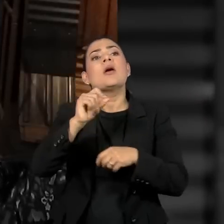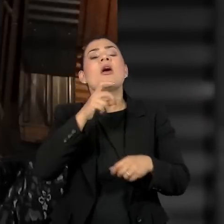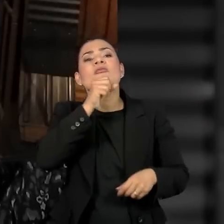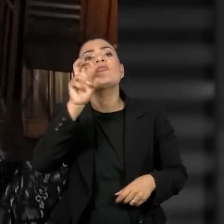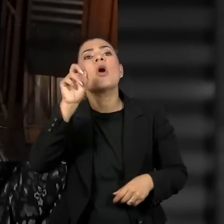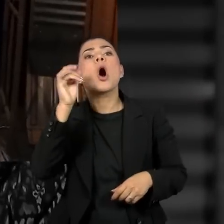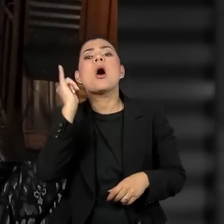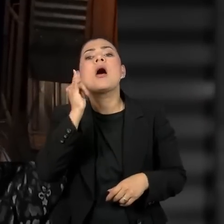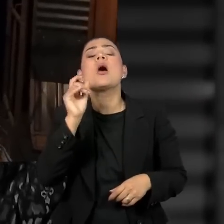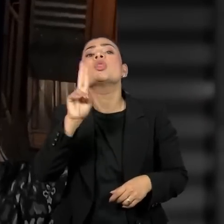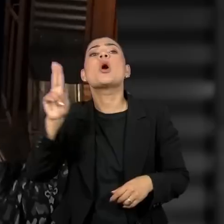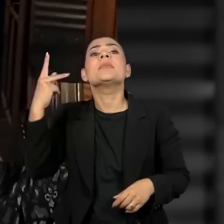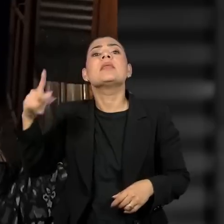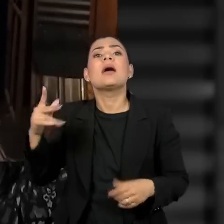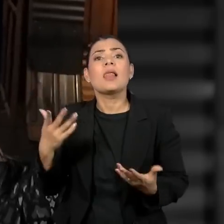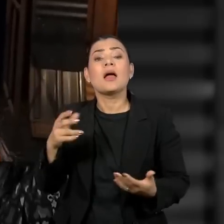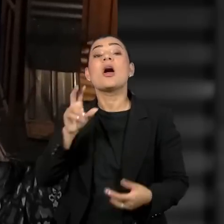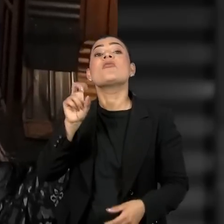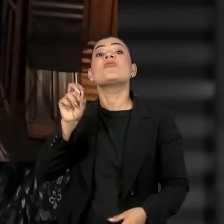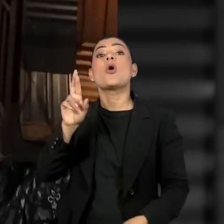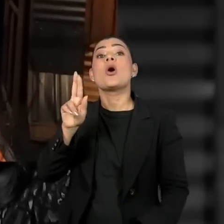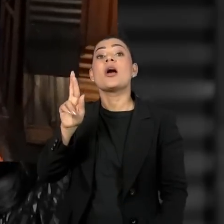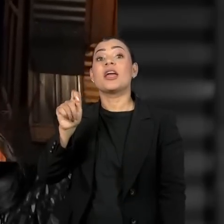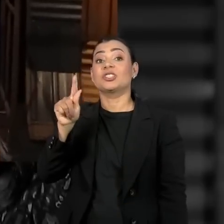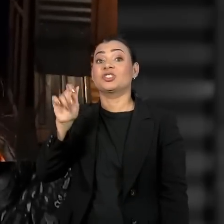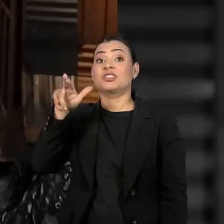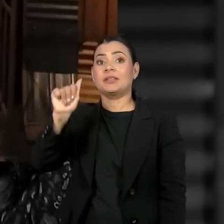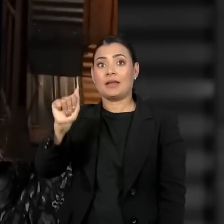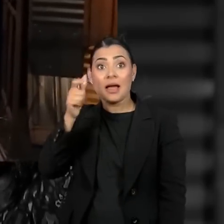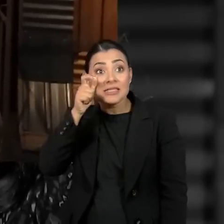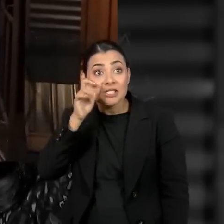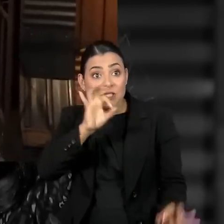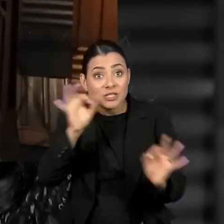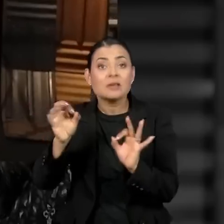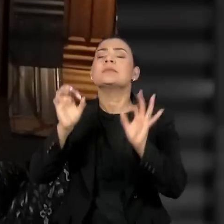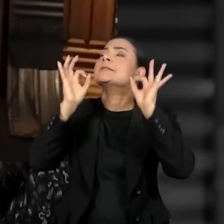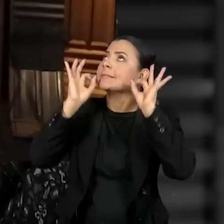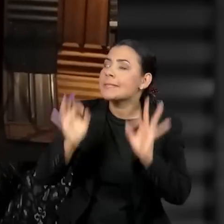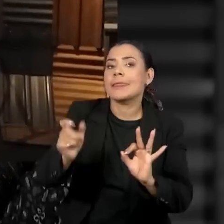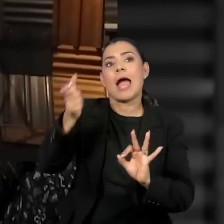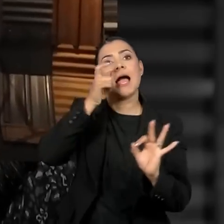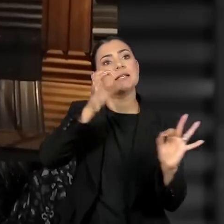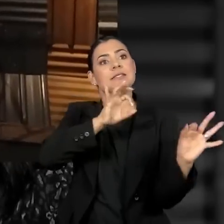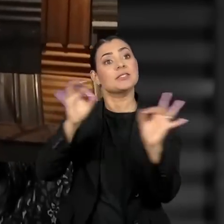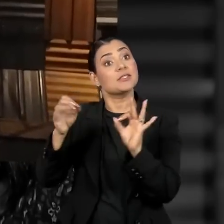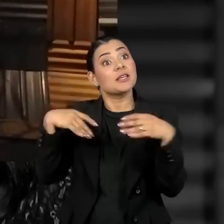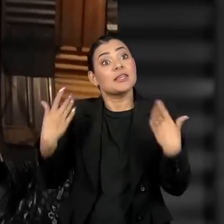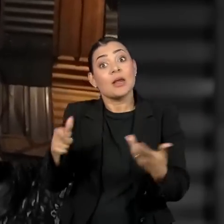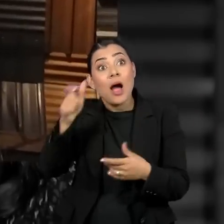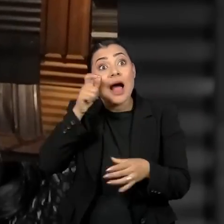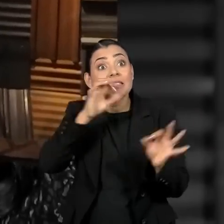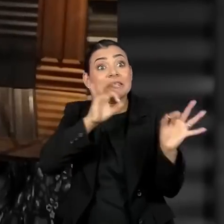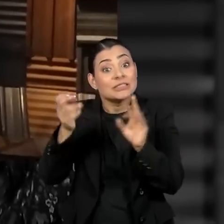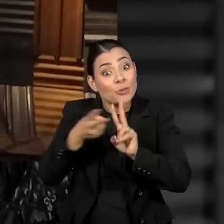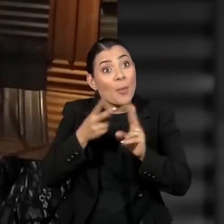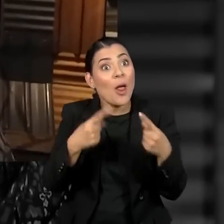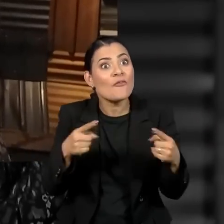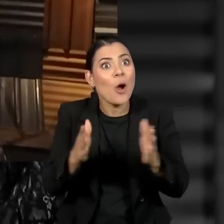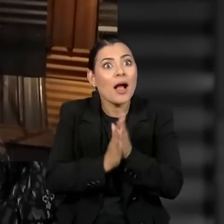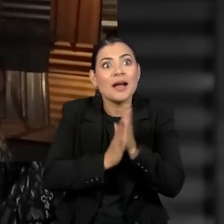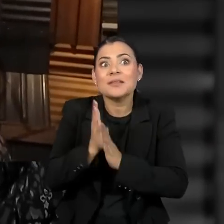avó? A minha avó Regina. Ela tá assistindo? Com certeza ela tá. Regina, eu fiquei sabendo que você assiste esse